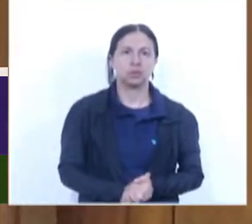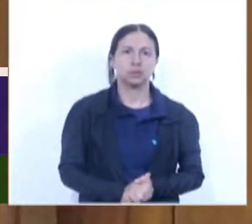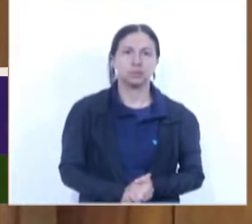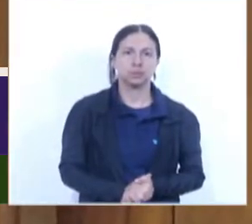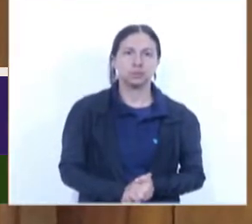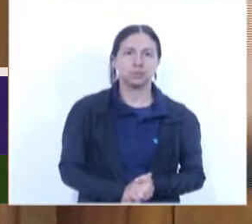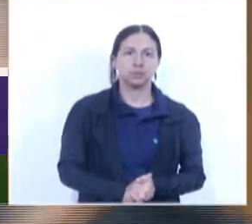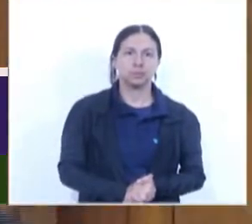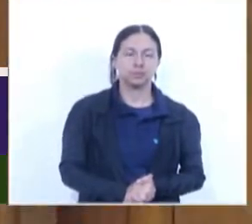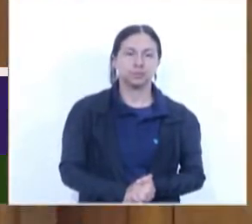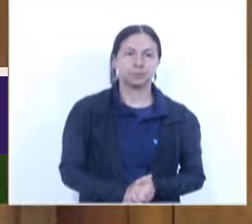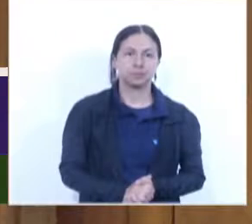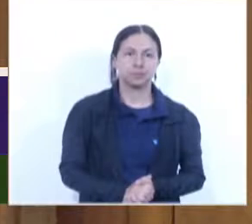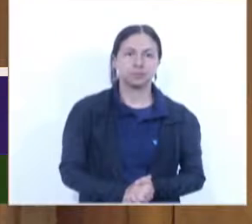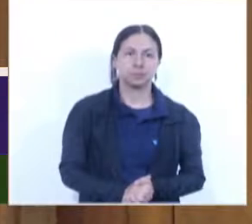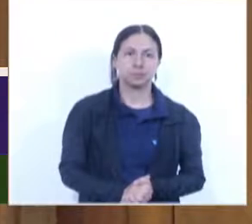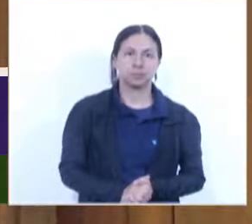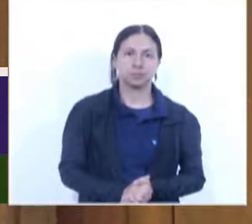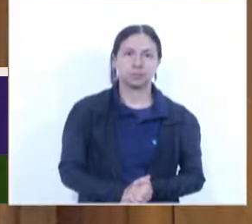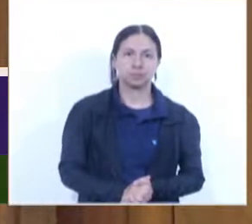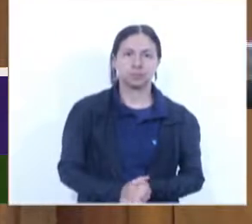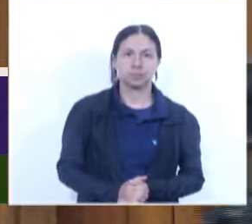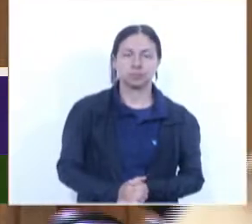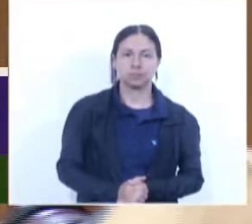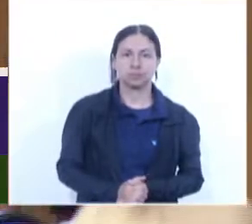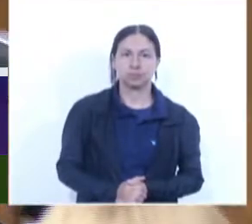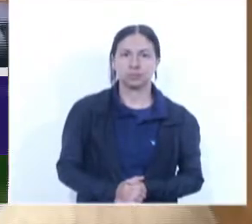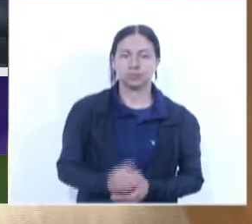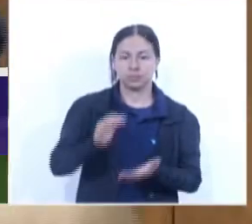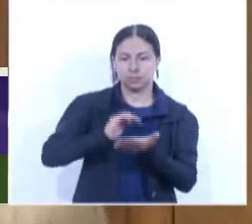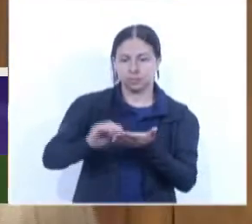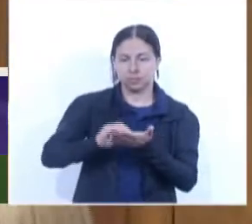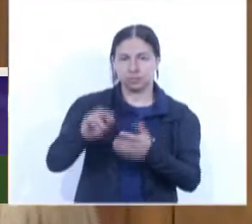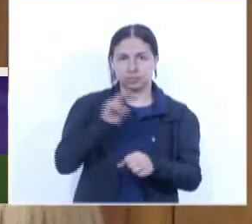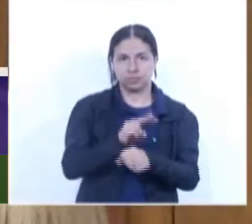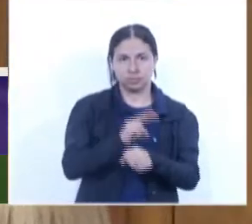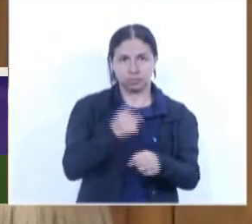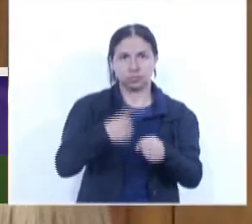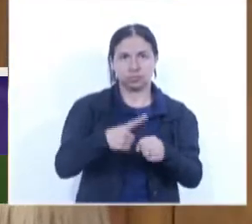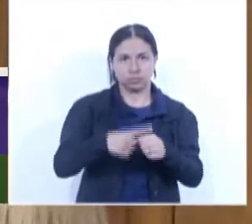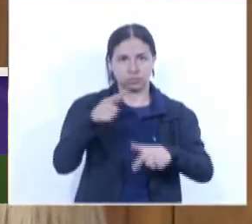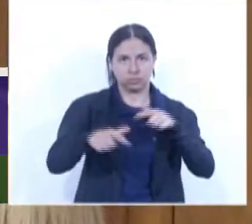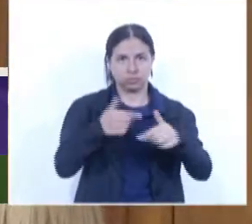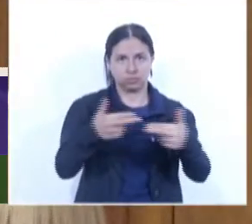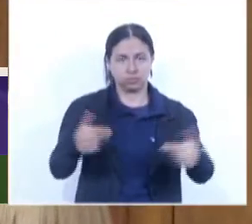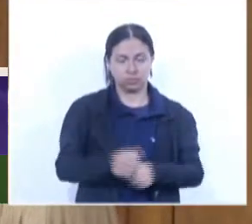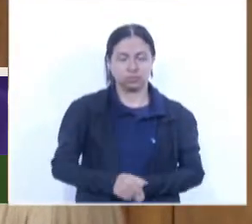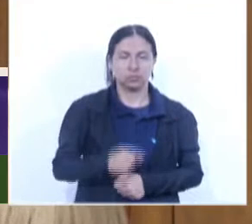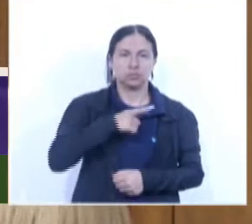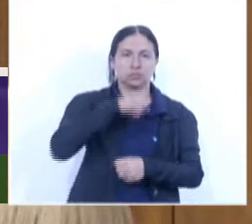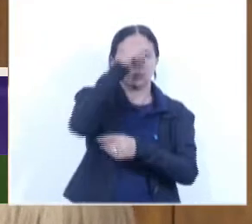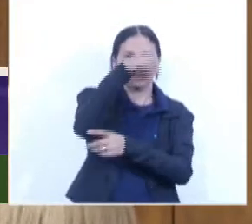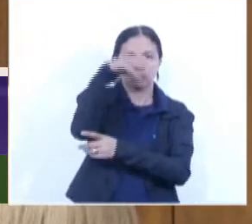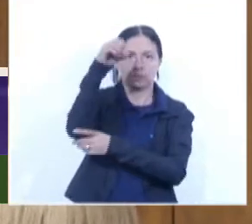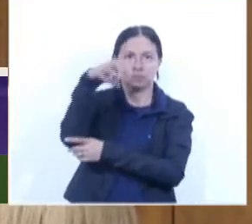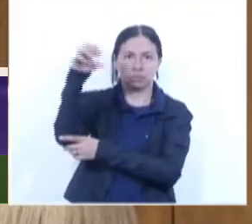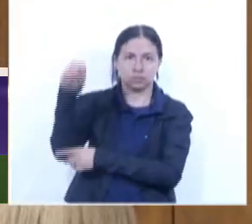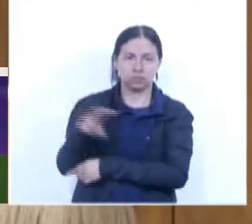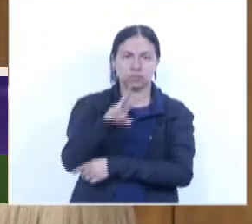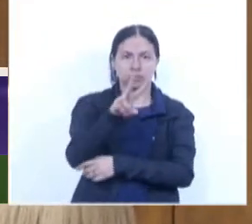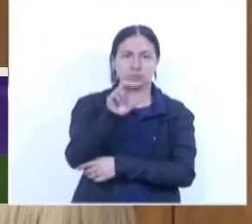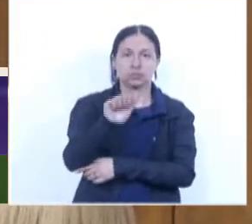primeiro requerimento aqui para Secretaria Municipal de serviços urbanos para implantação de iluminação pública na Rua waltenir Ferreira